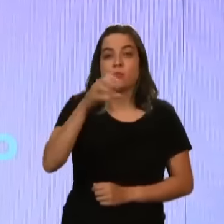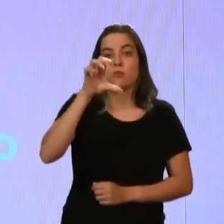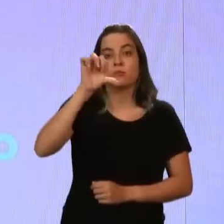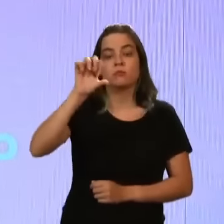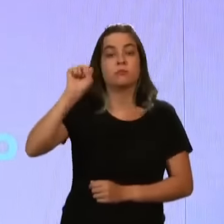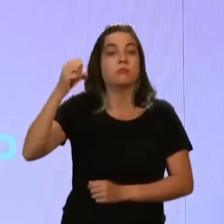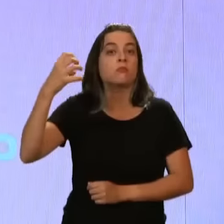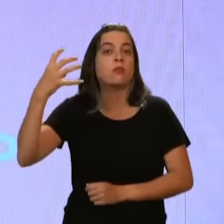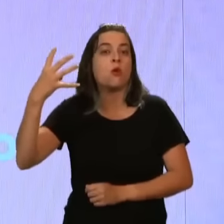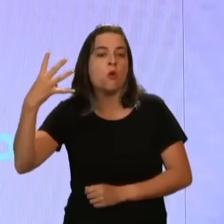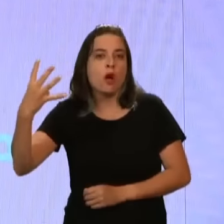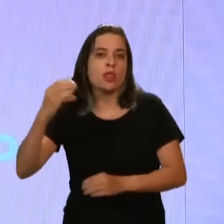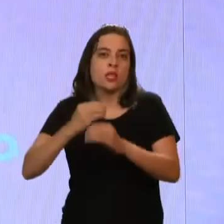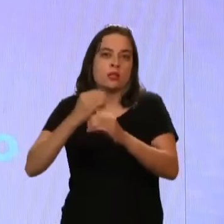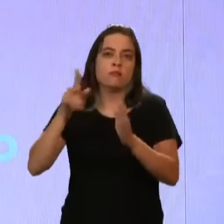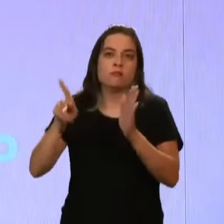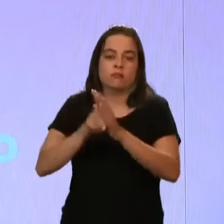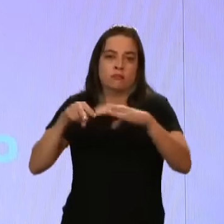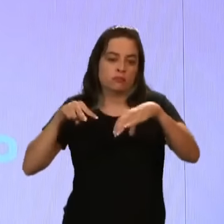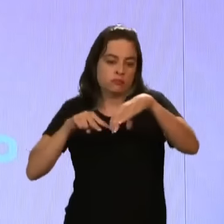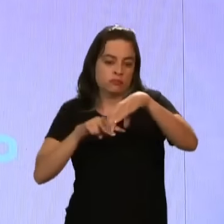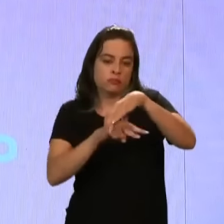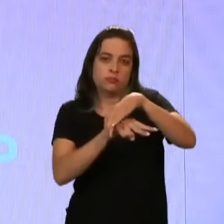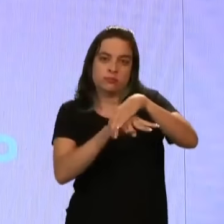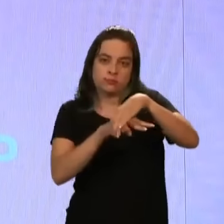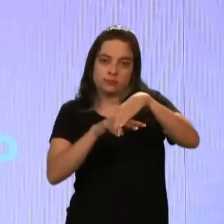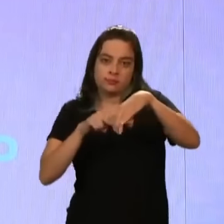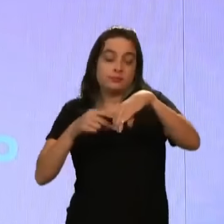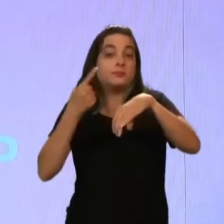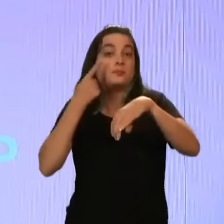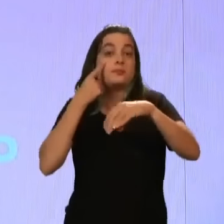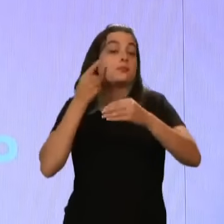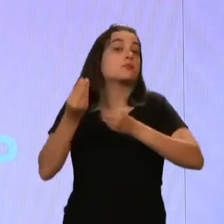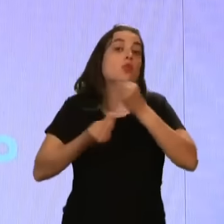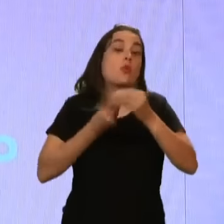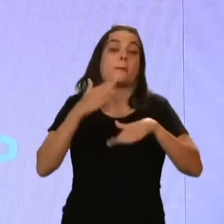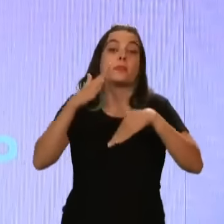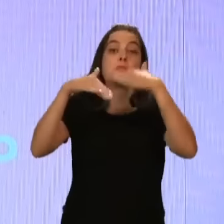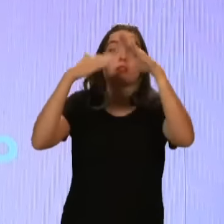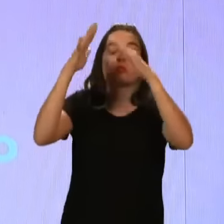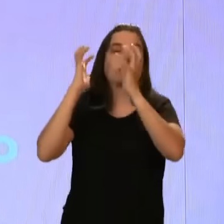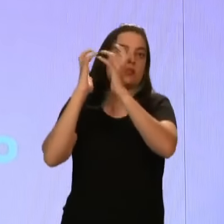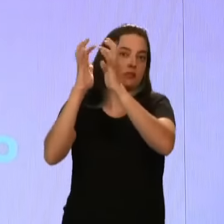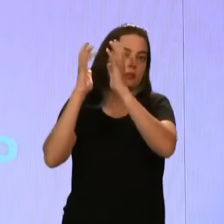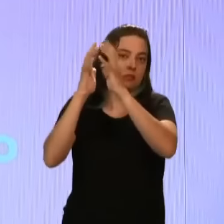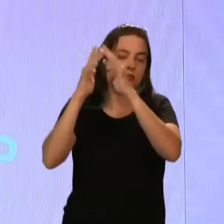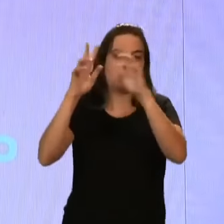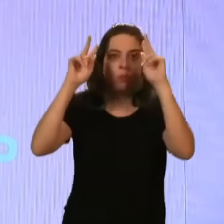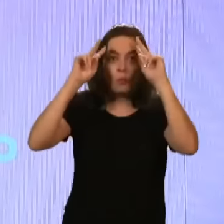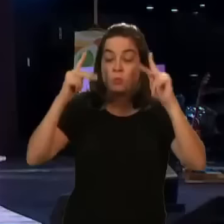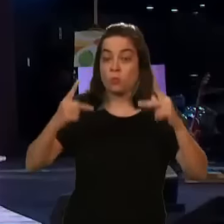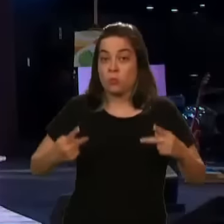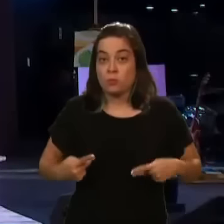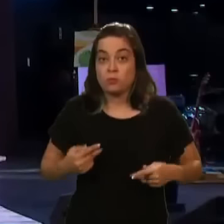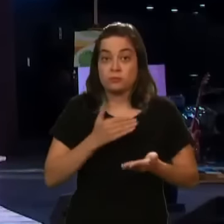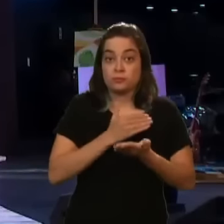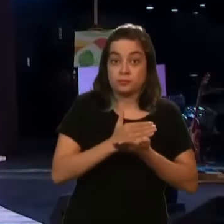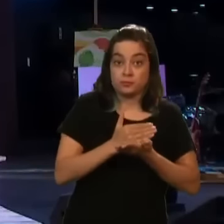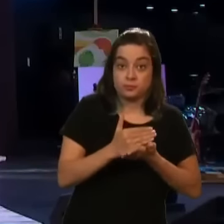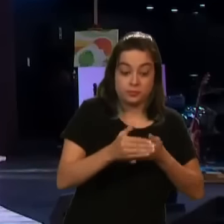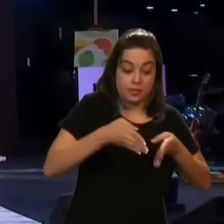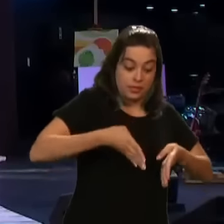123.984 exames de ressonância magnética para mapear esse desenvolvimento do cérebro humano desde as primeiras semanas do